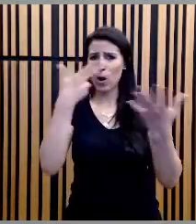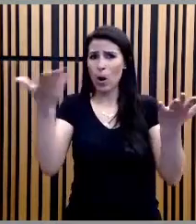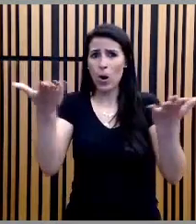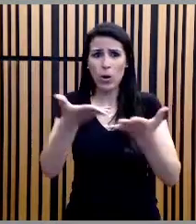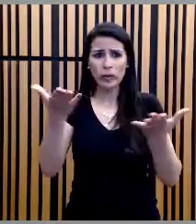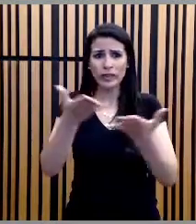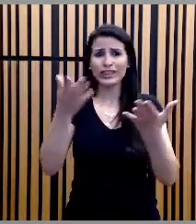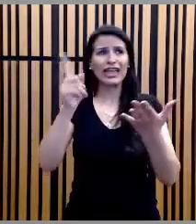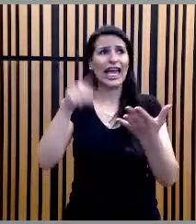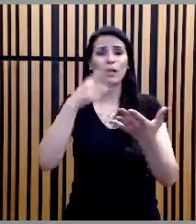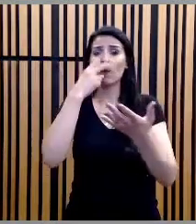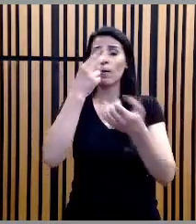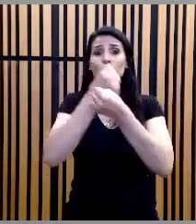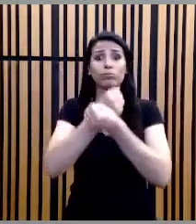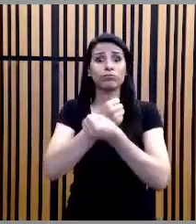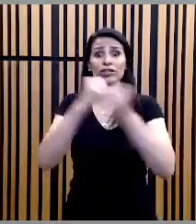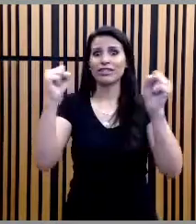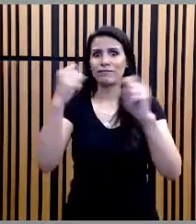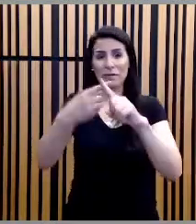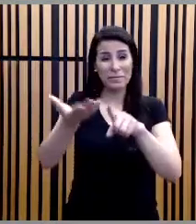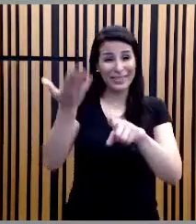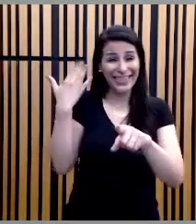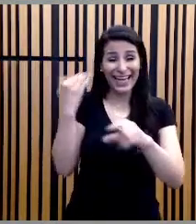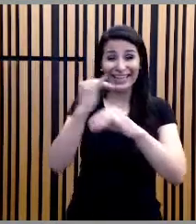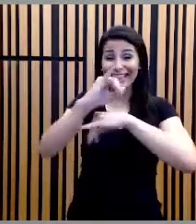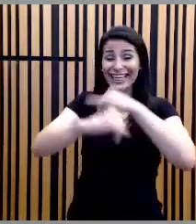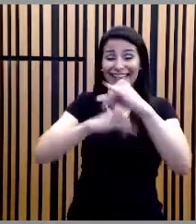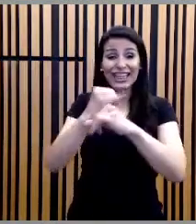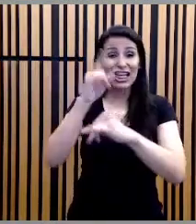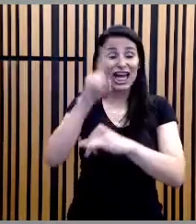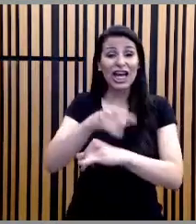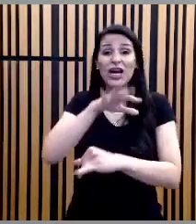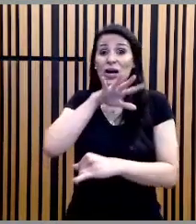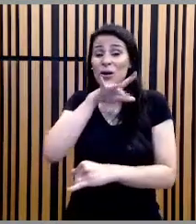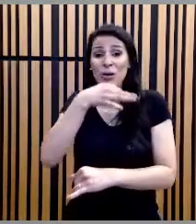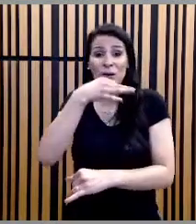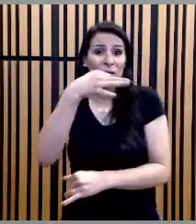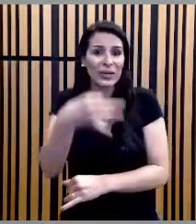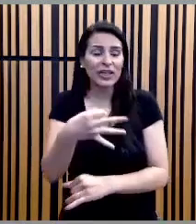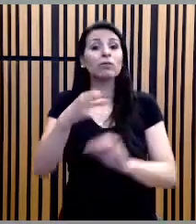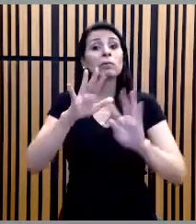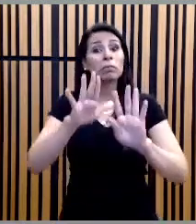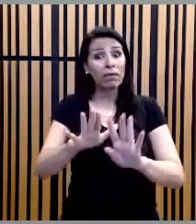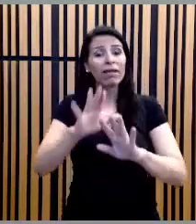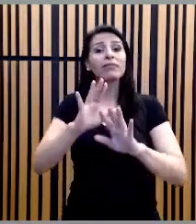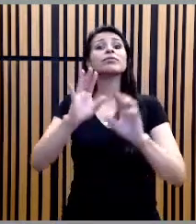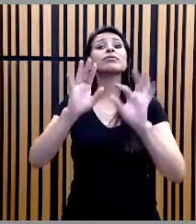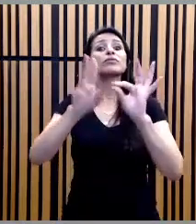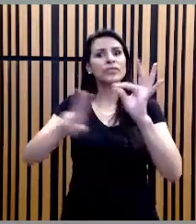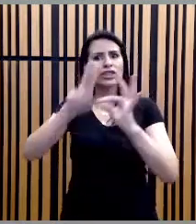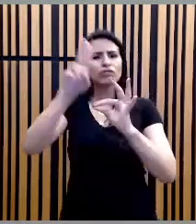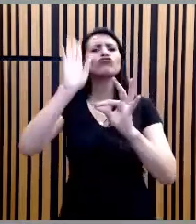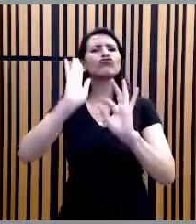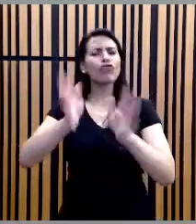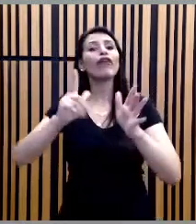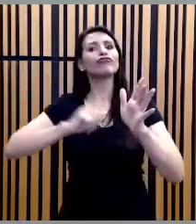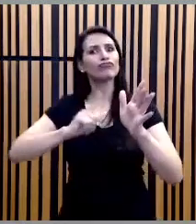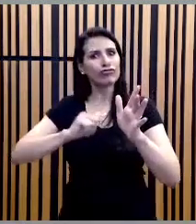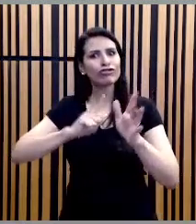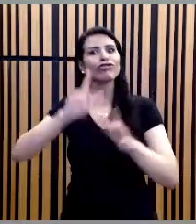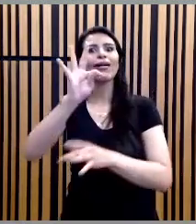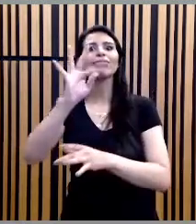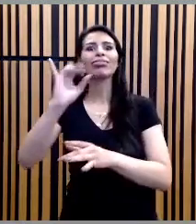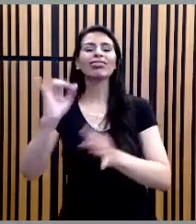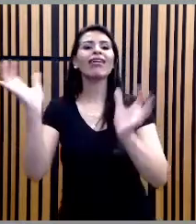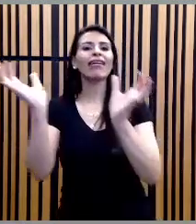era praticamente impossível, né? Porque a internet era muito ruim. A Unicinos já trabalhava com TI e na época